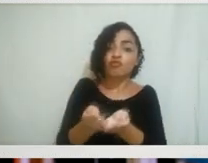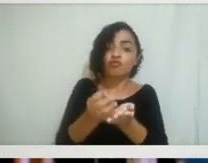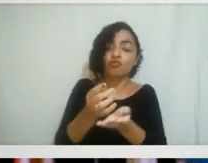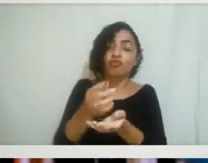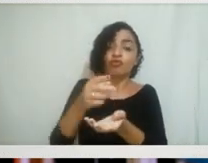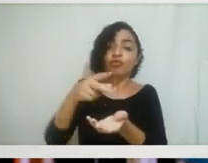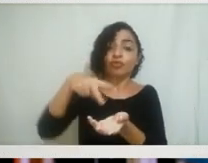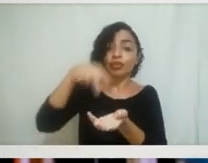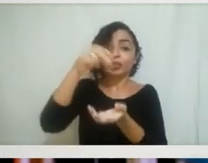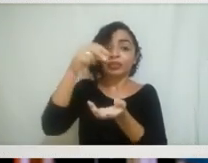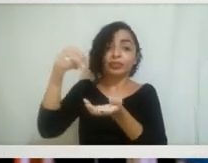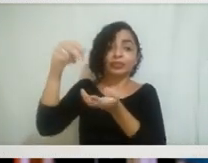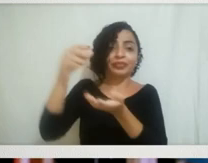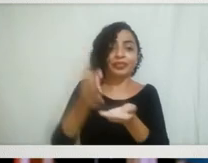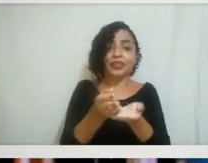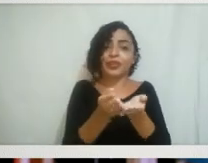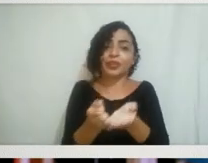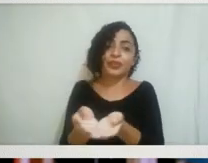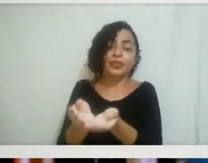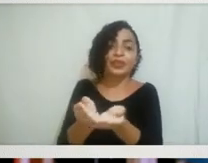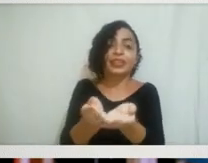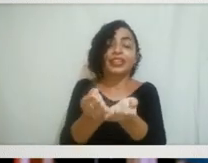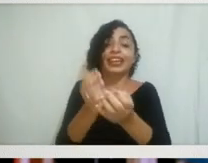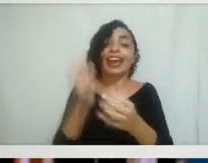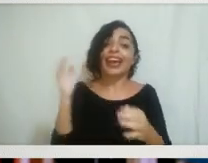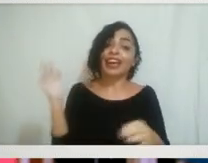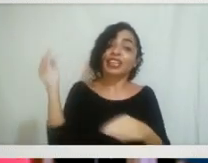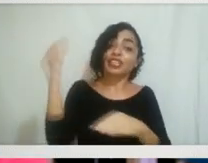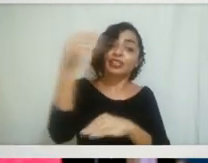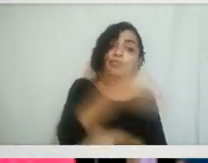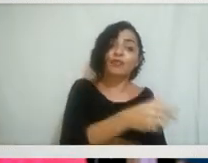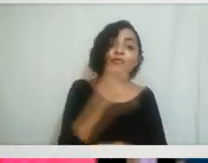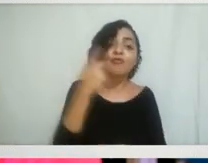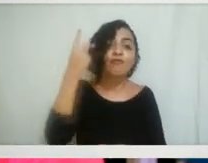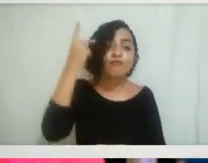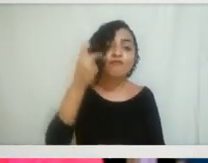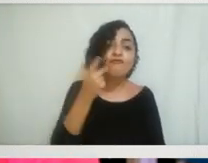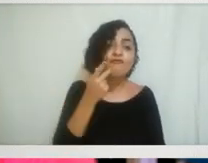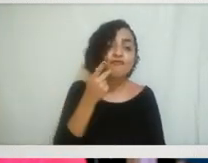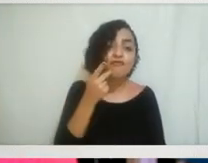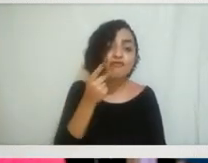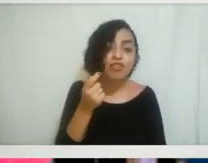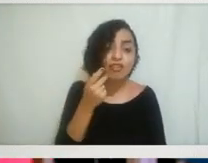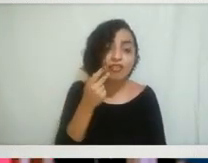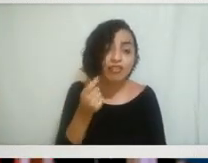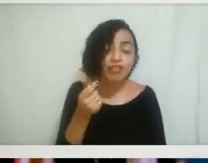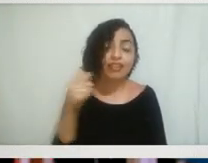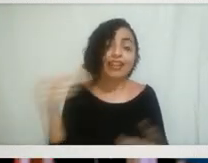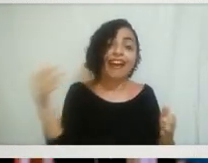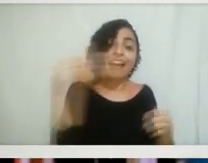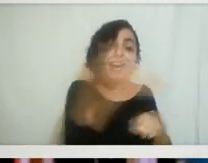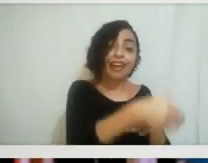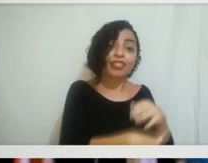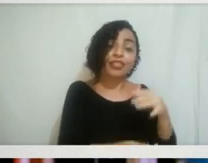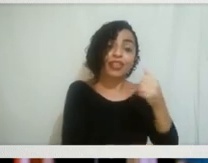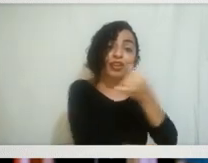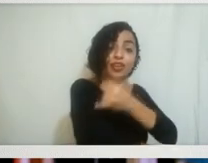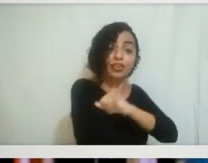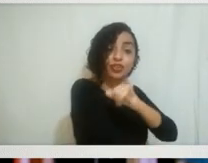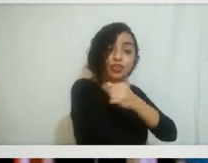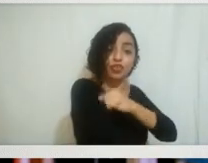sobre jangadeiros aqui saindo de Fortaleza e se dirigindo ao Rio de Janeiro, a então capital, e lá se encontrando com